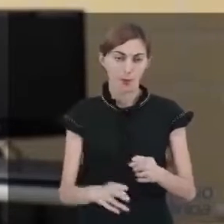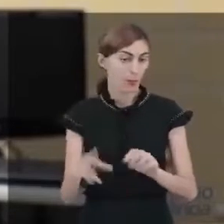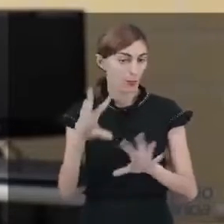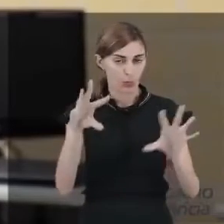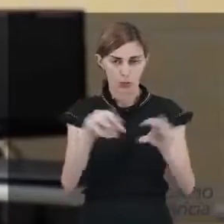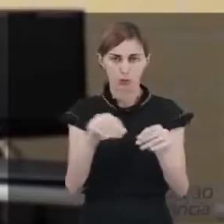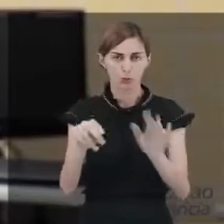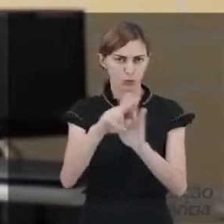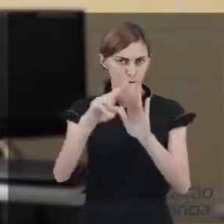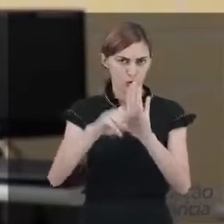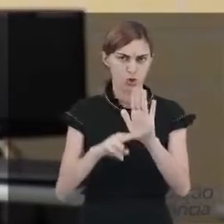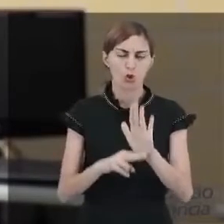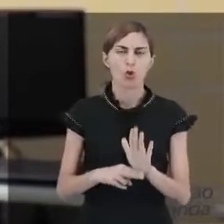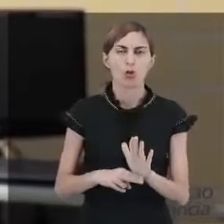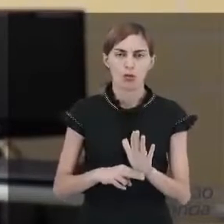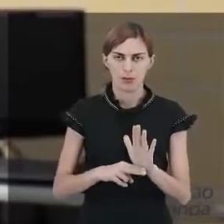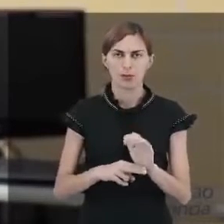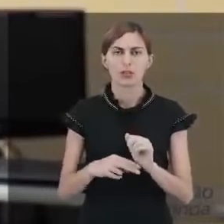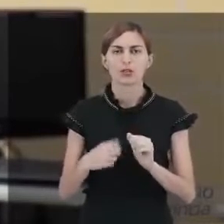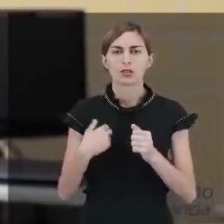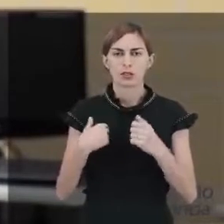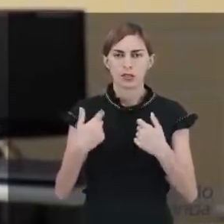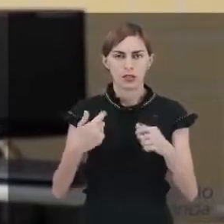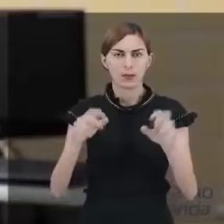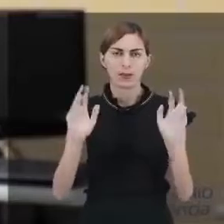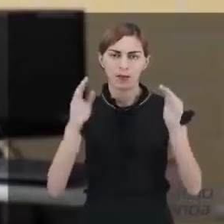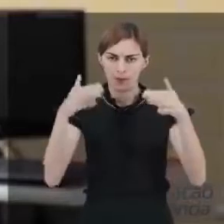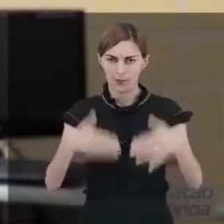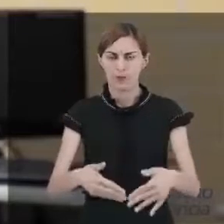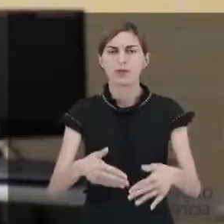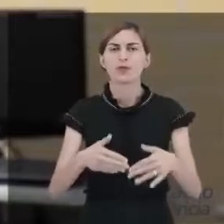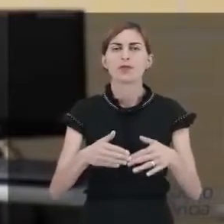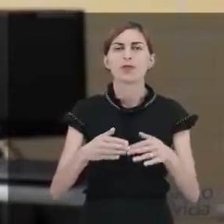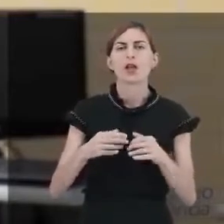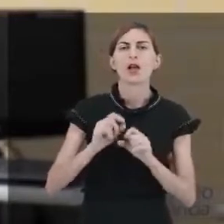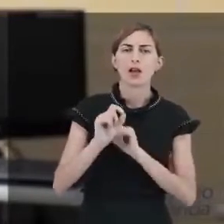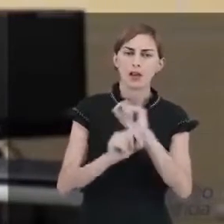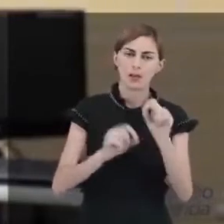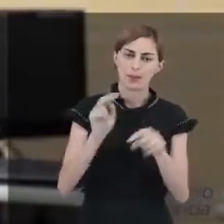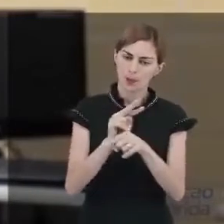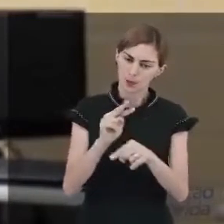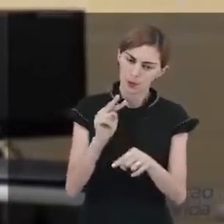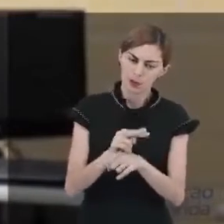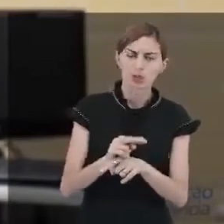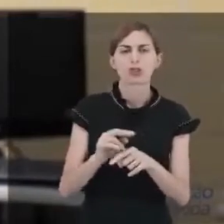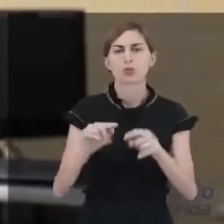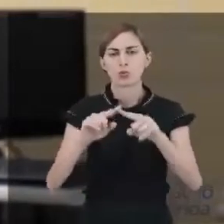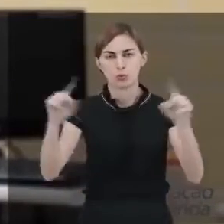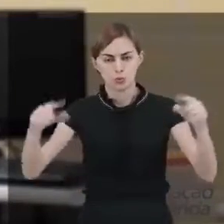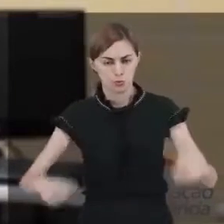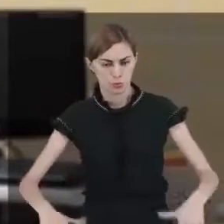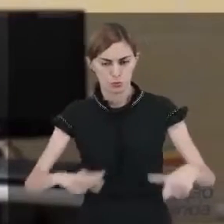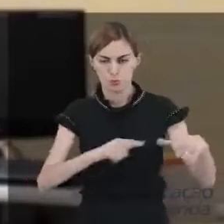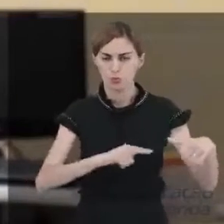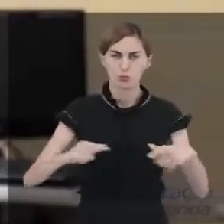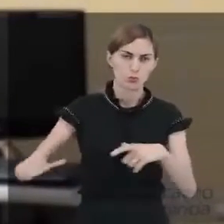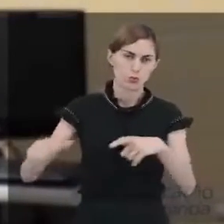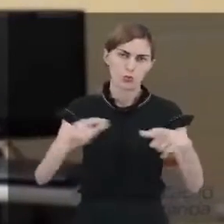para tutelar todas as questões referentes à prevenção estrutural e à